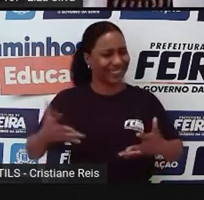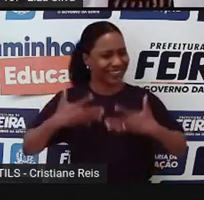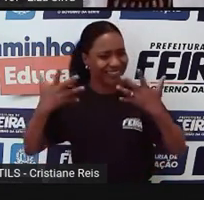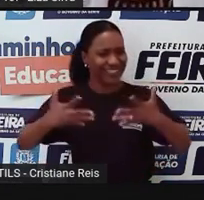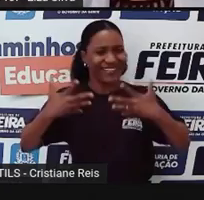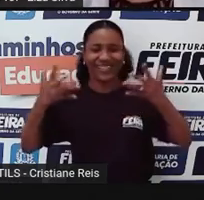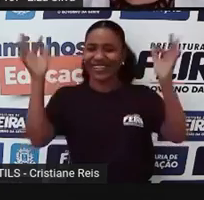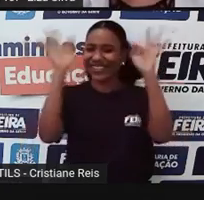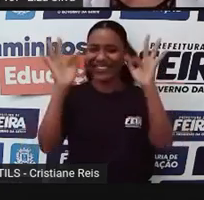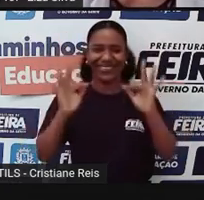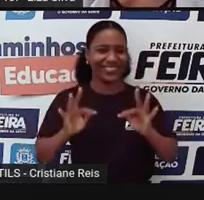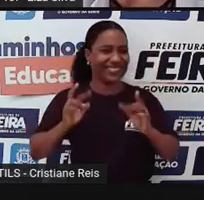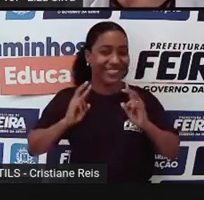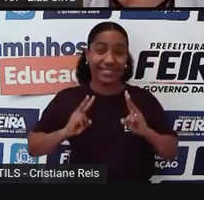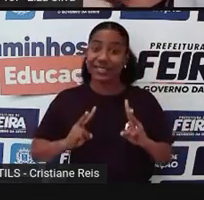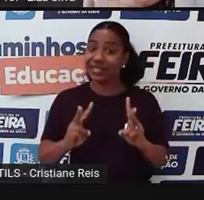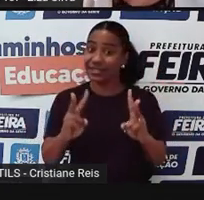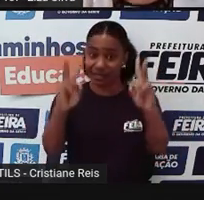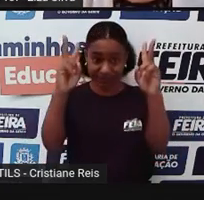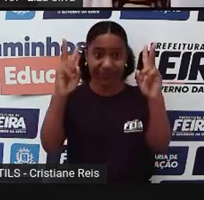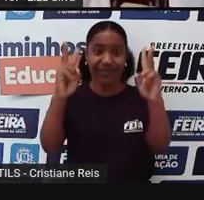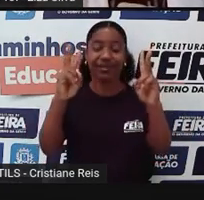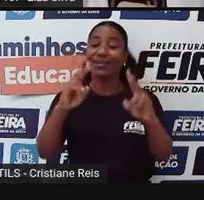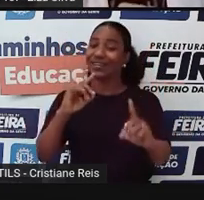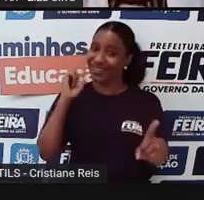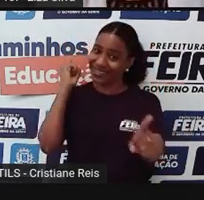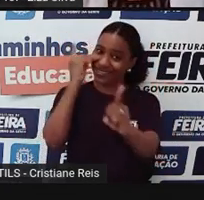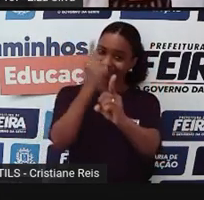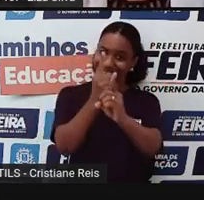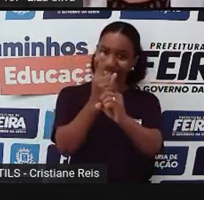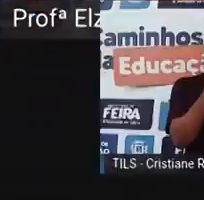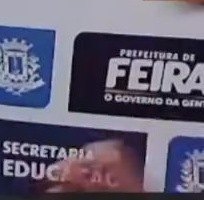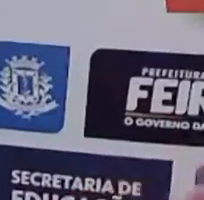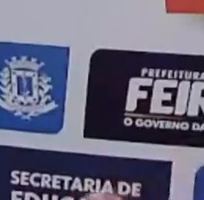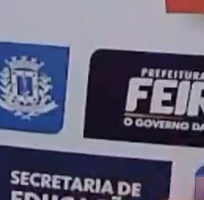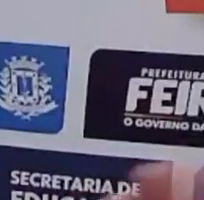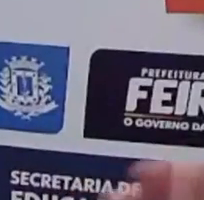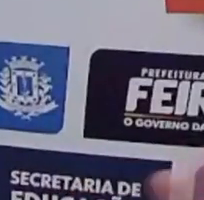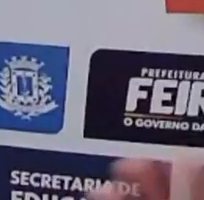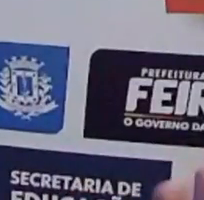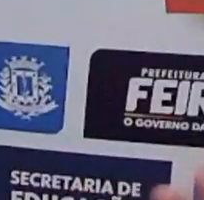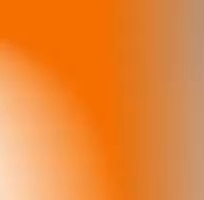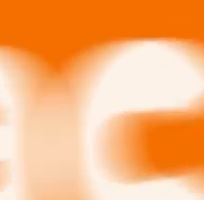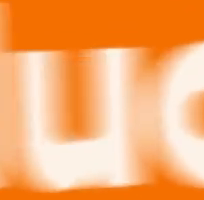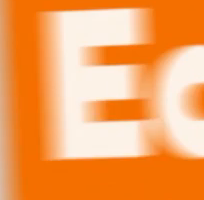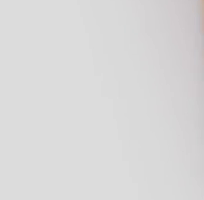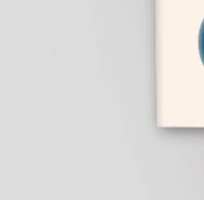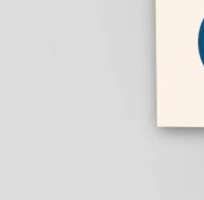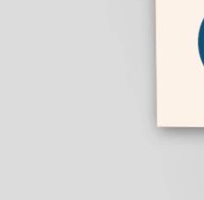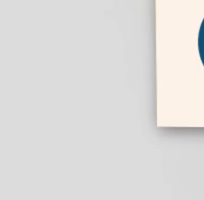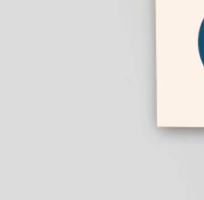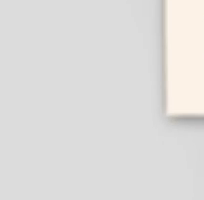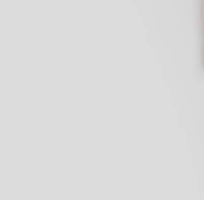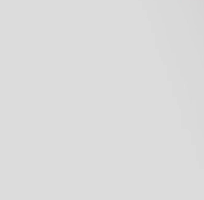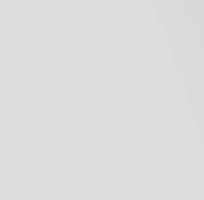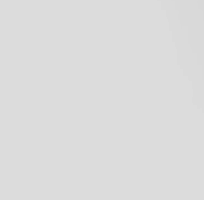See you next Class vejo vocês na próxima aula tá em um